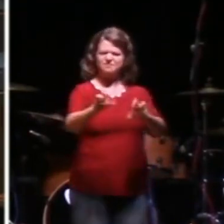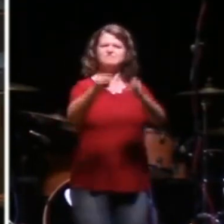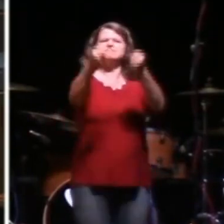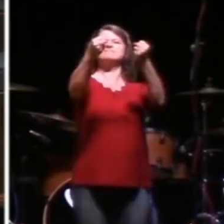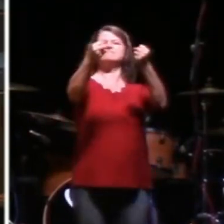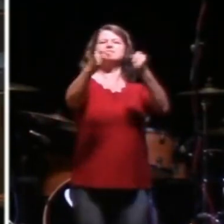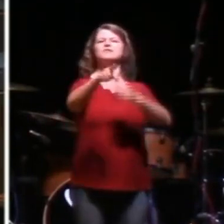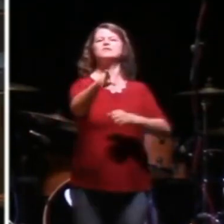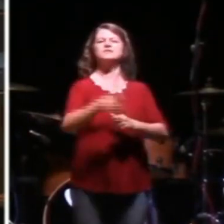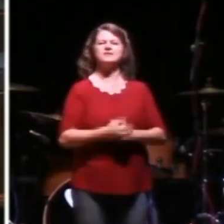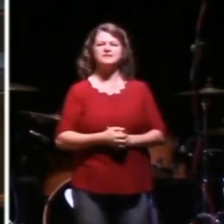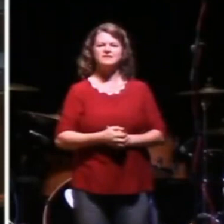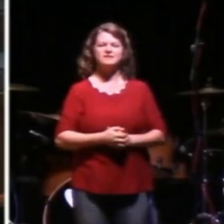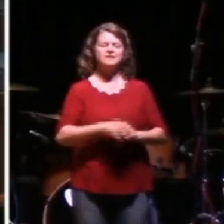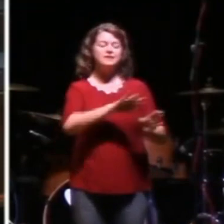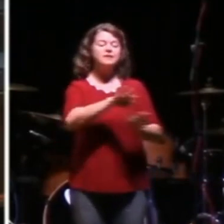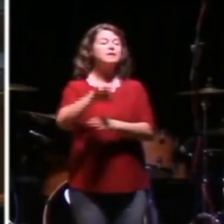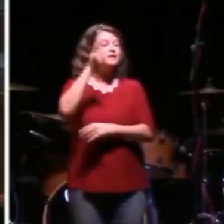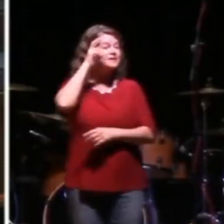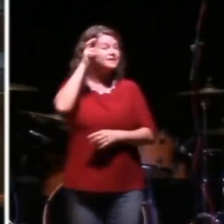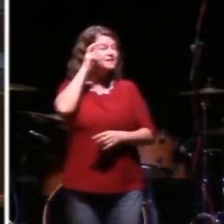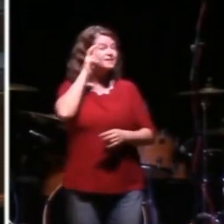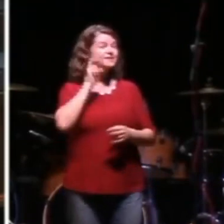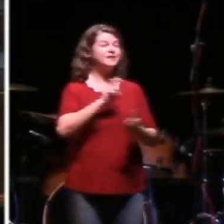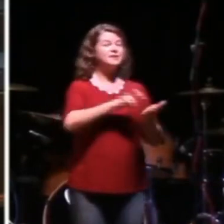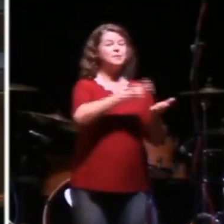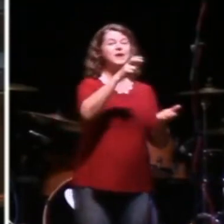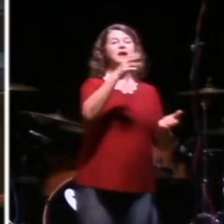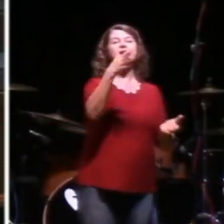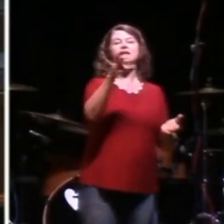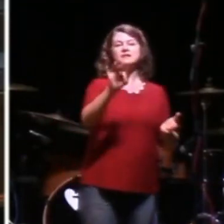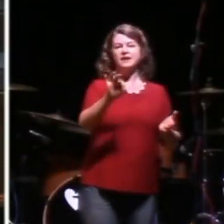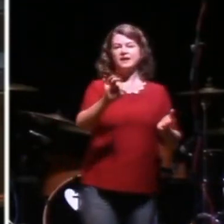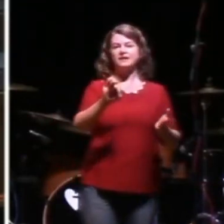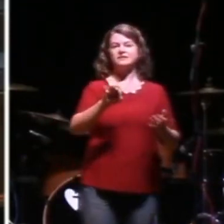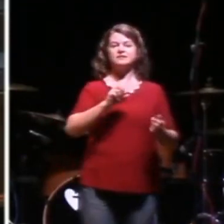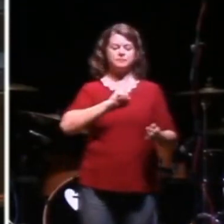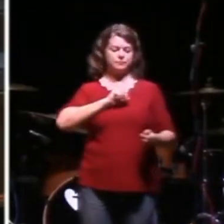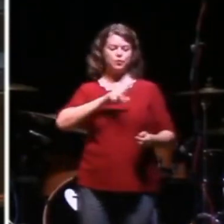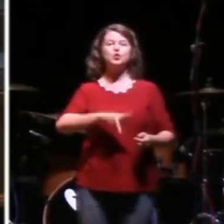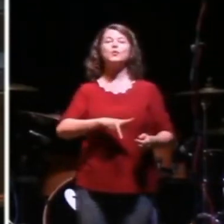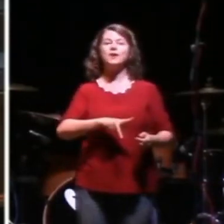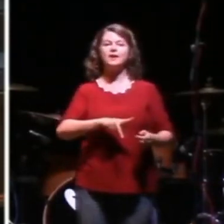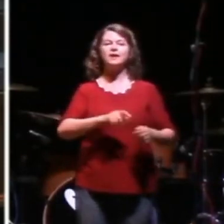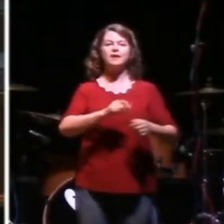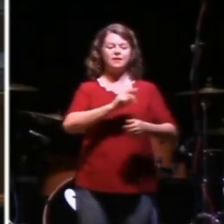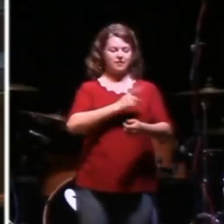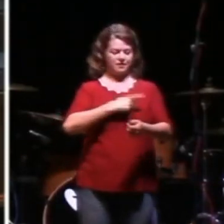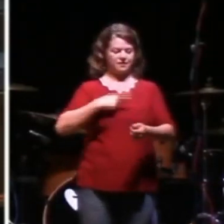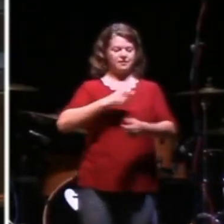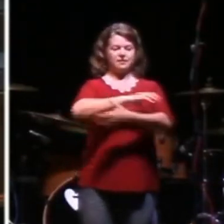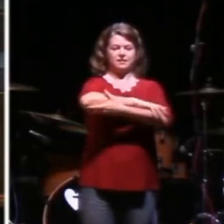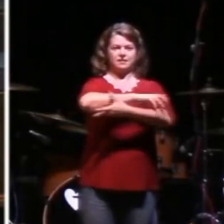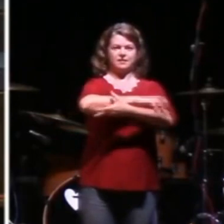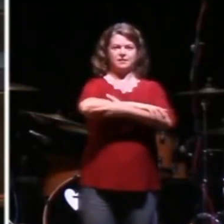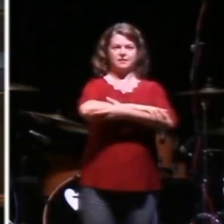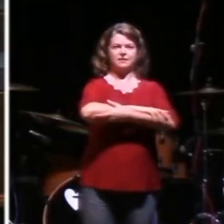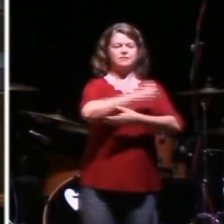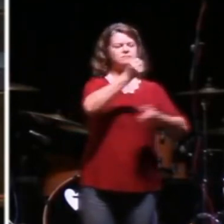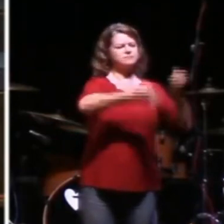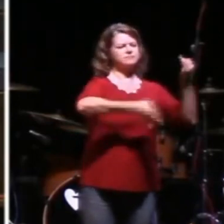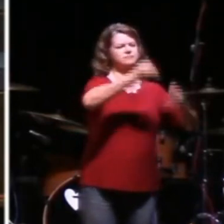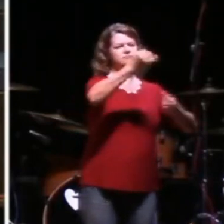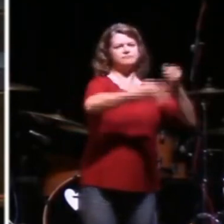redentor quinta-feira às 10horas pastor alan direto de portugal vai trazer para nós uma palavra